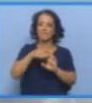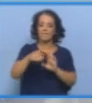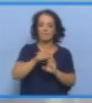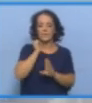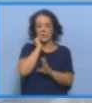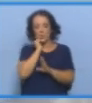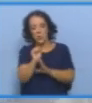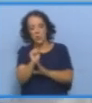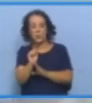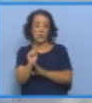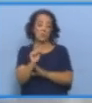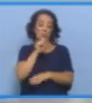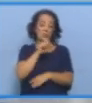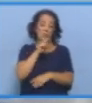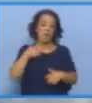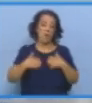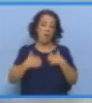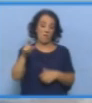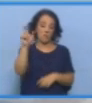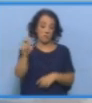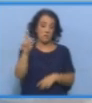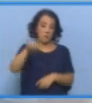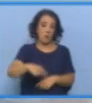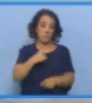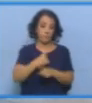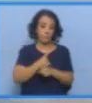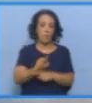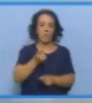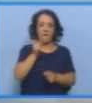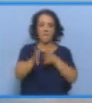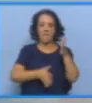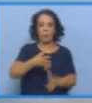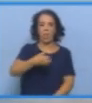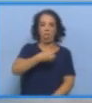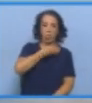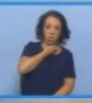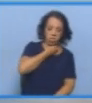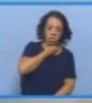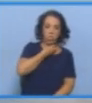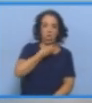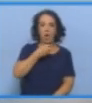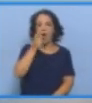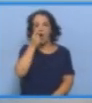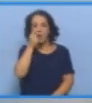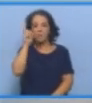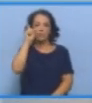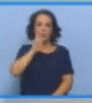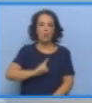que, infelizmente, passou por eles também, de fecho de fábricas, de grupos de homens e mulheres que ficavam sem